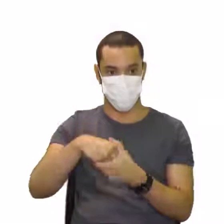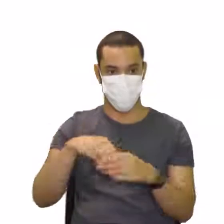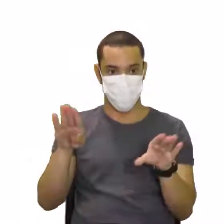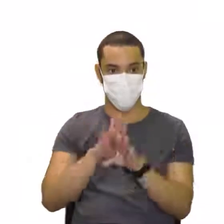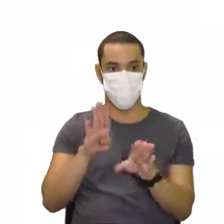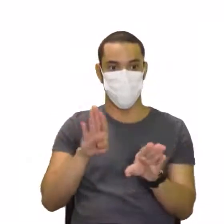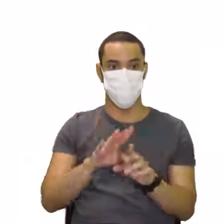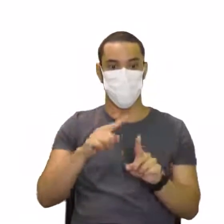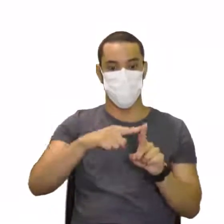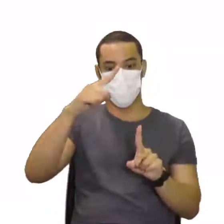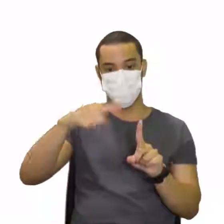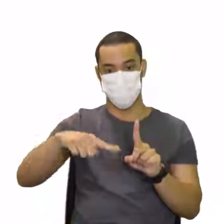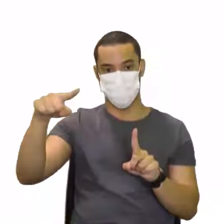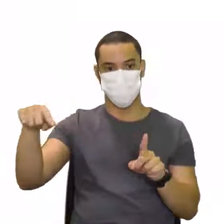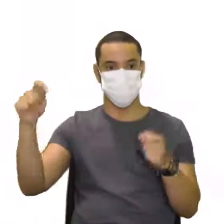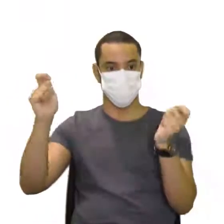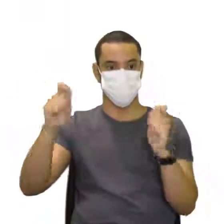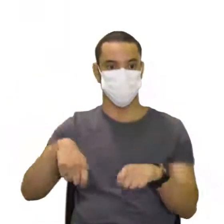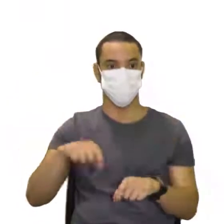cuja oscilação